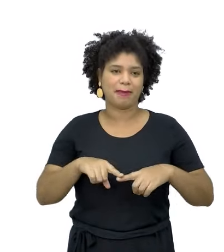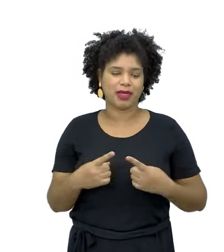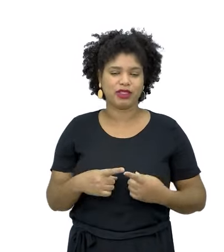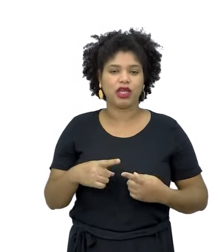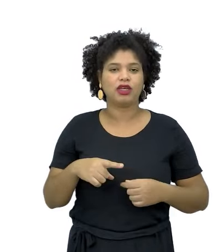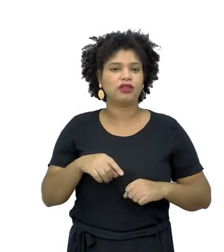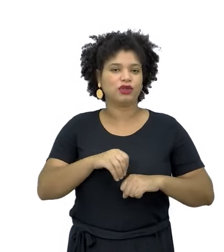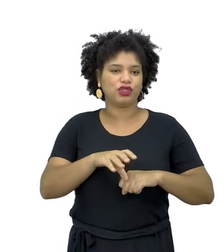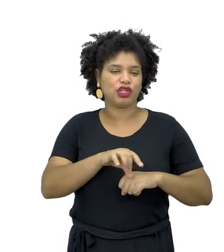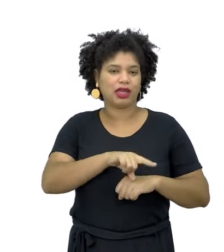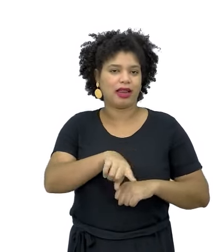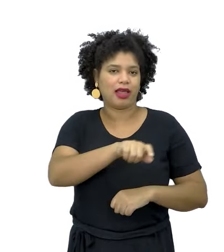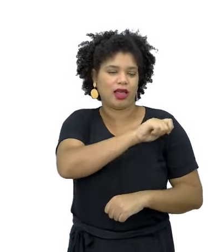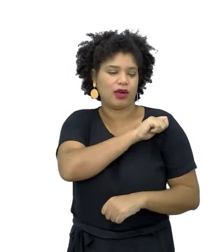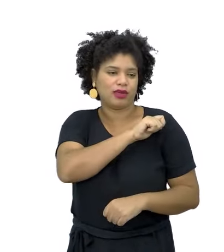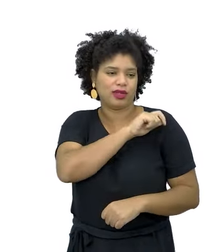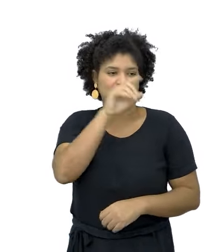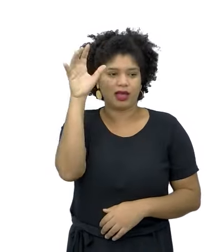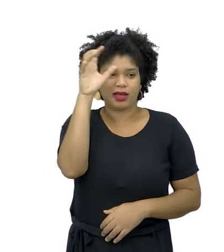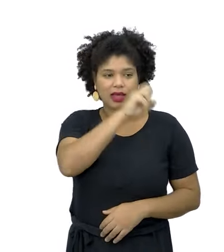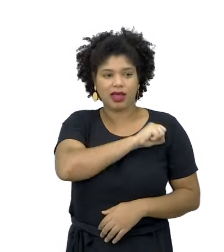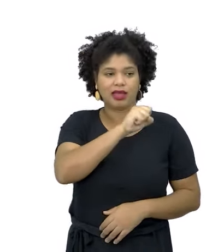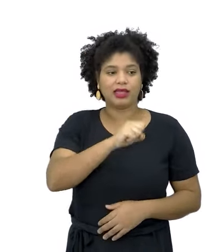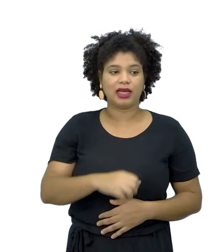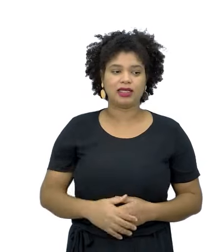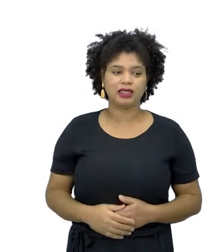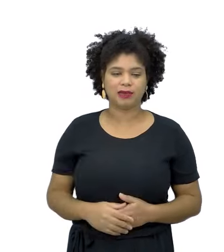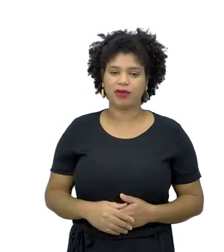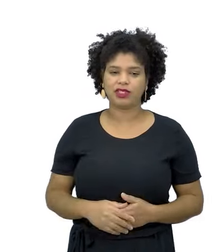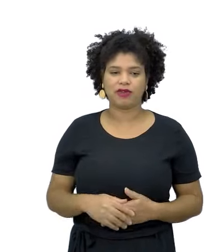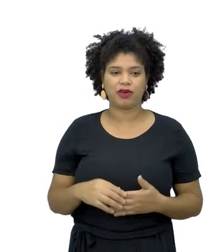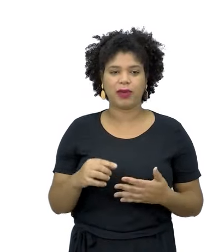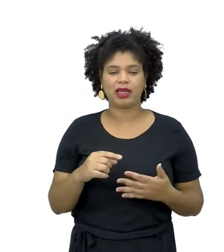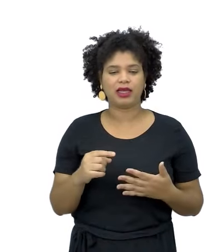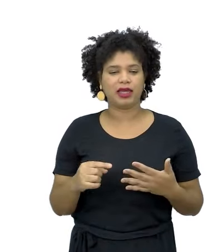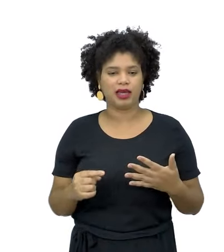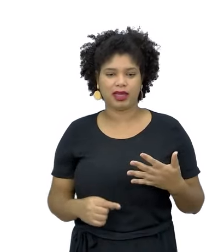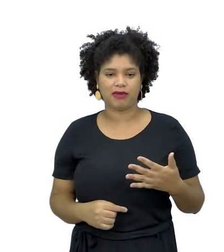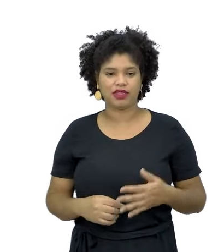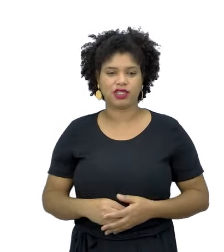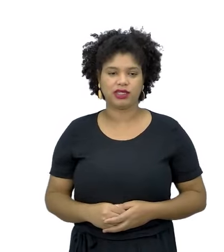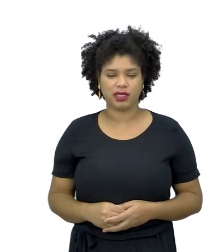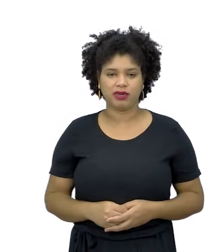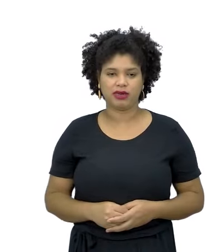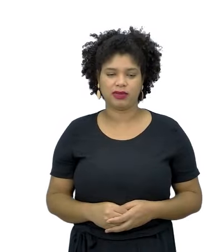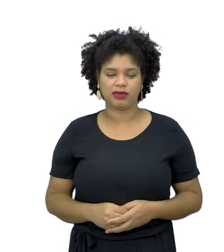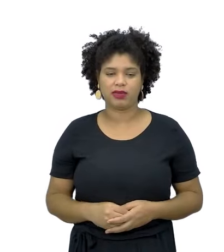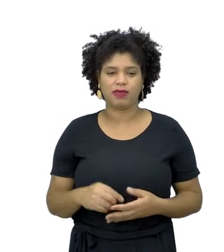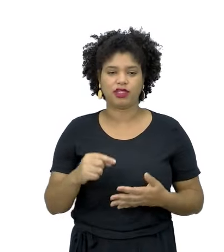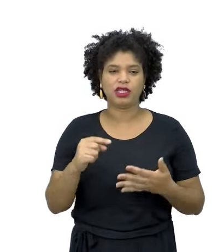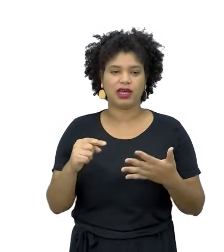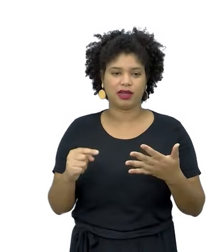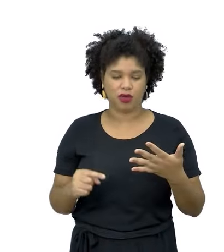o nosso aluno aprendeu, né? Para o nosso aluno aprender, ele tem que estar, né,